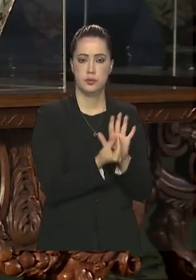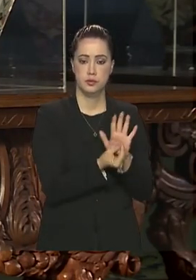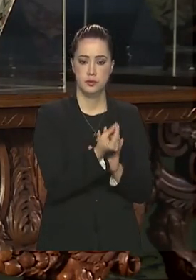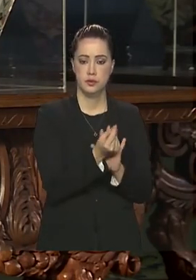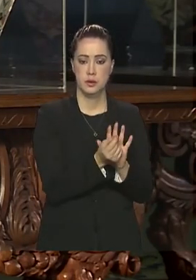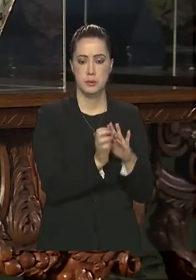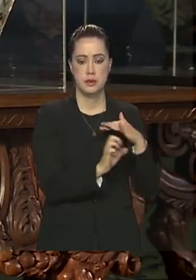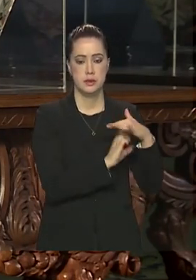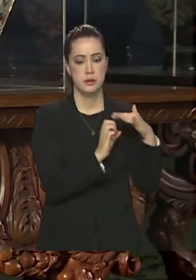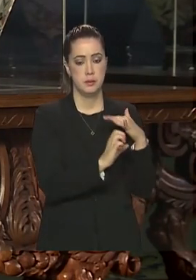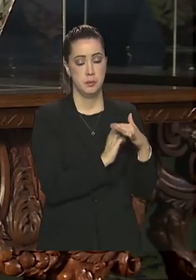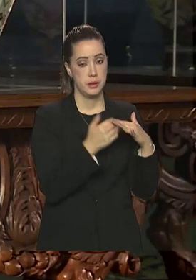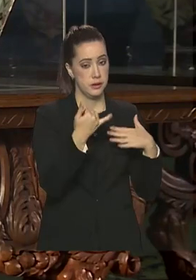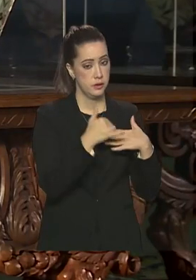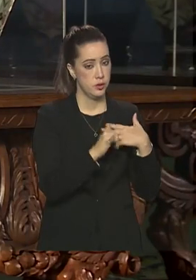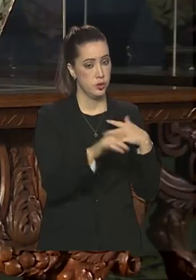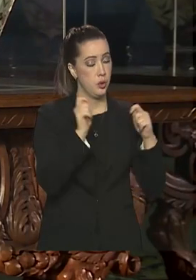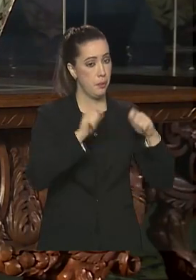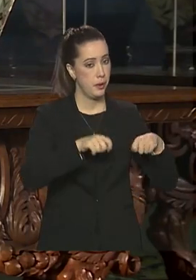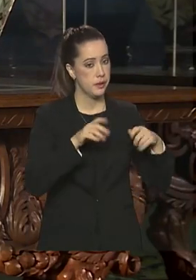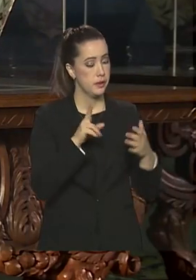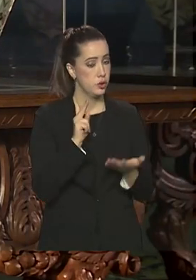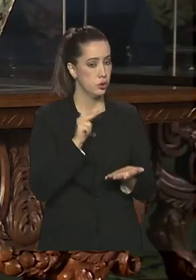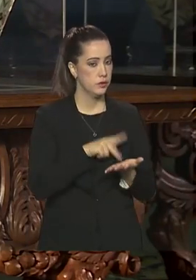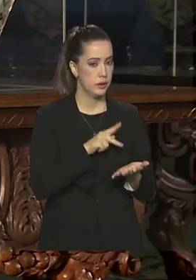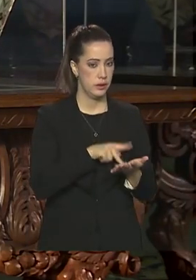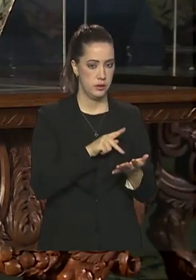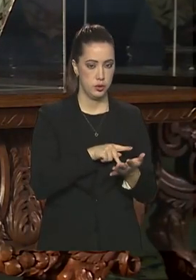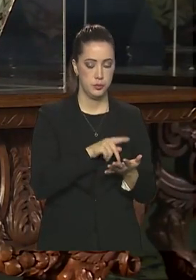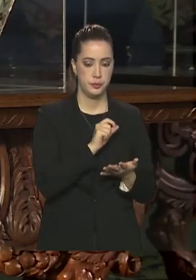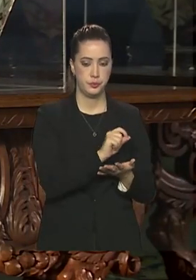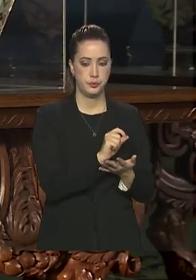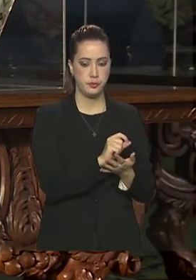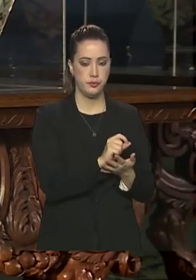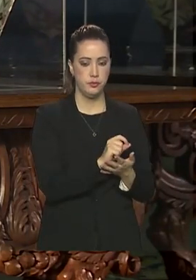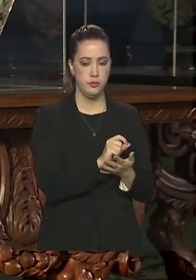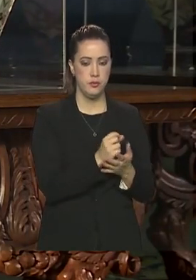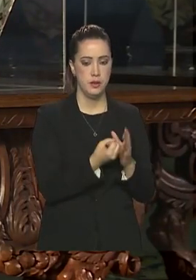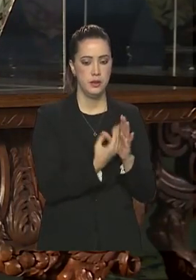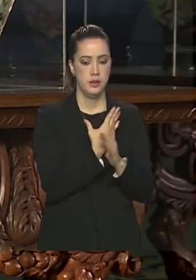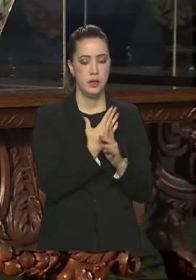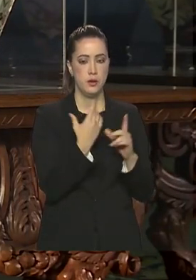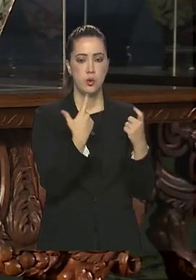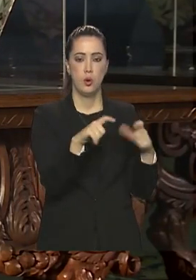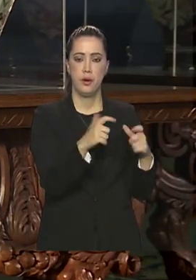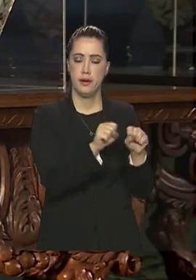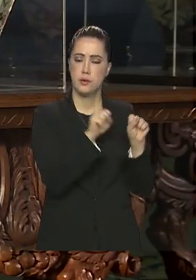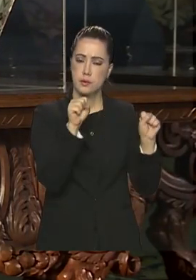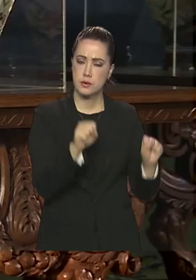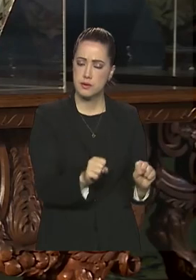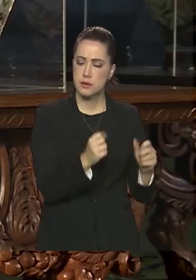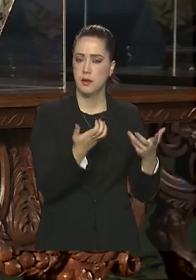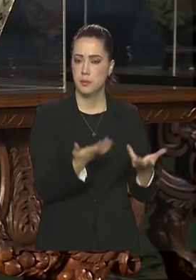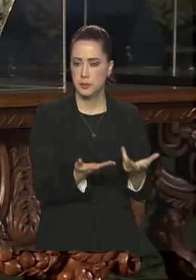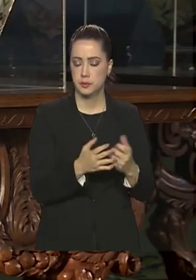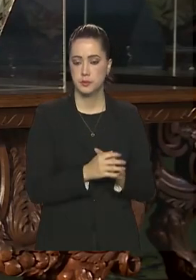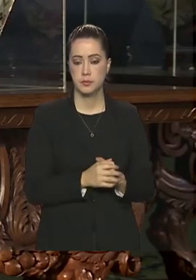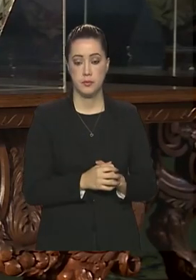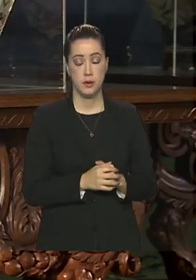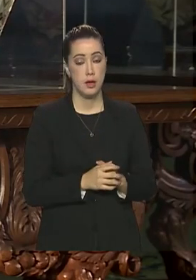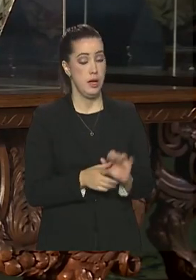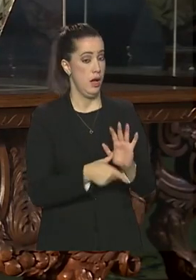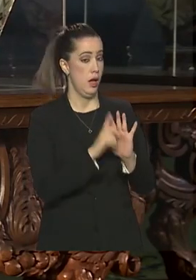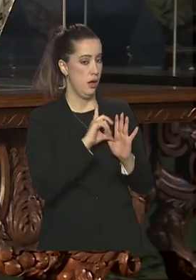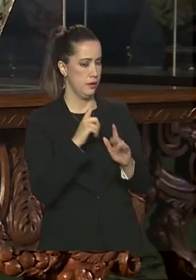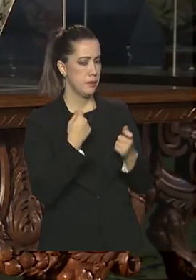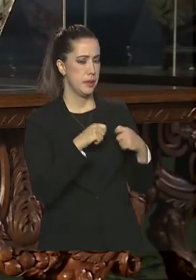que as distribuidoras possam, de fato, implementar essas instalações. Antes tivemos um